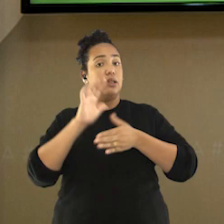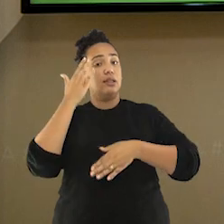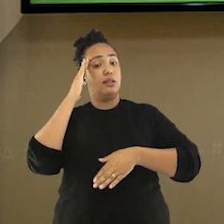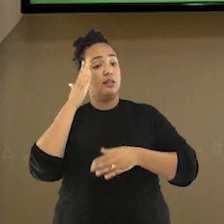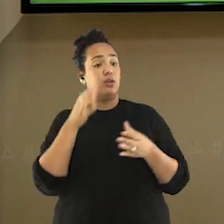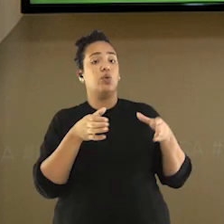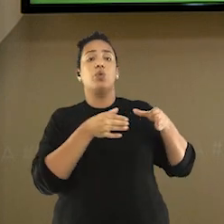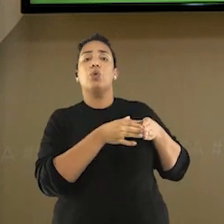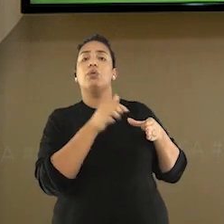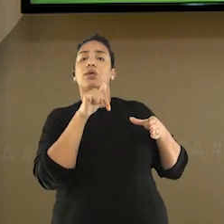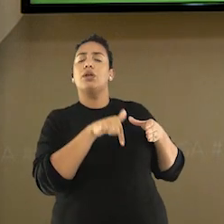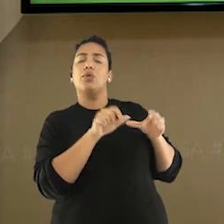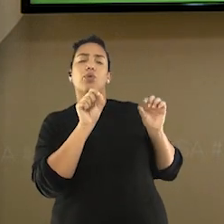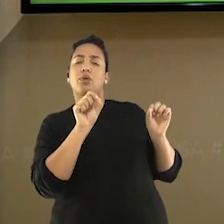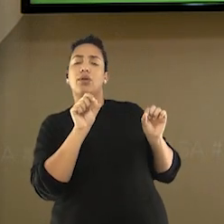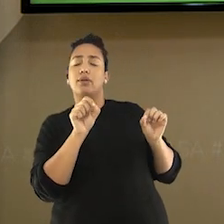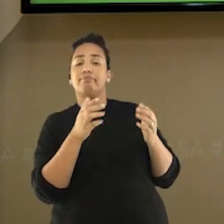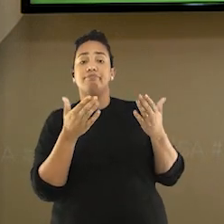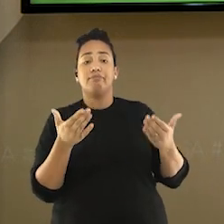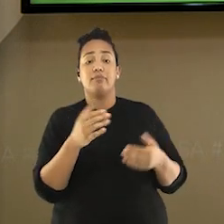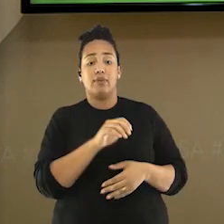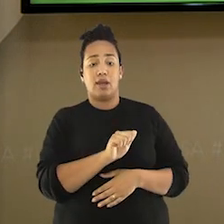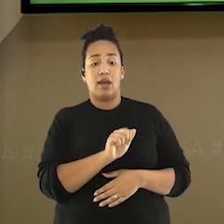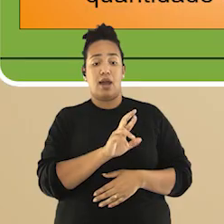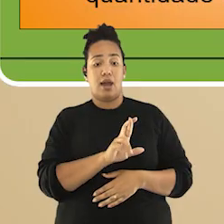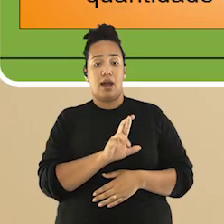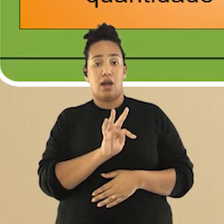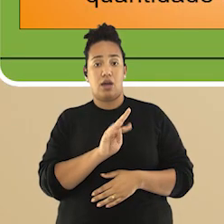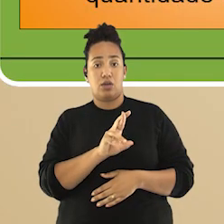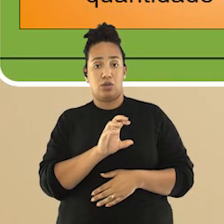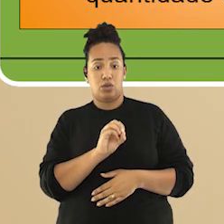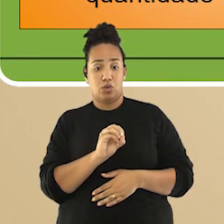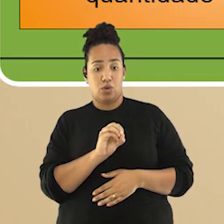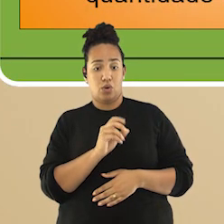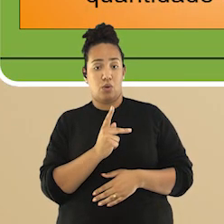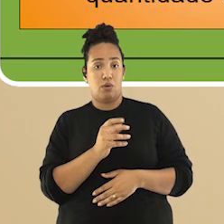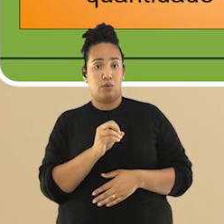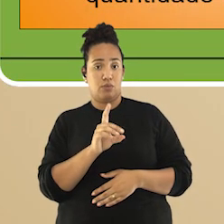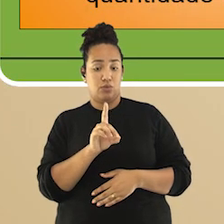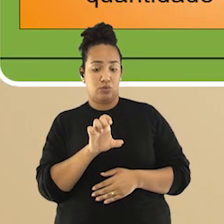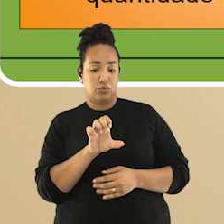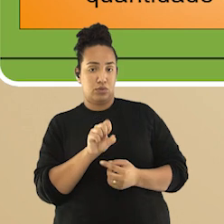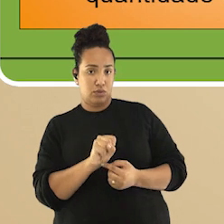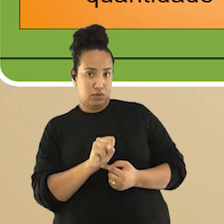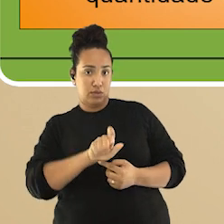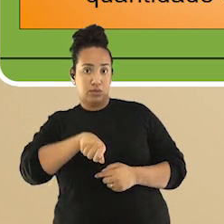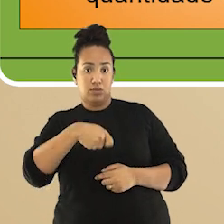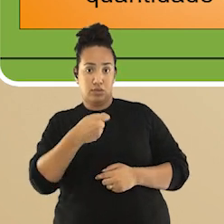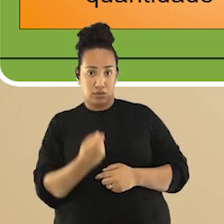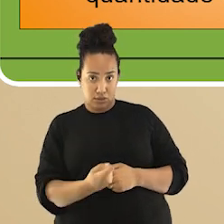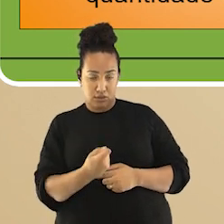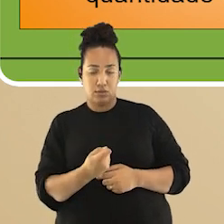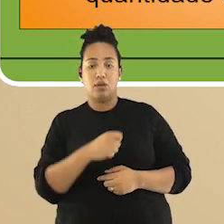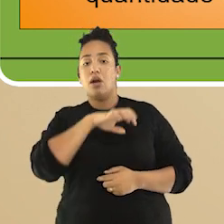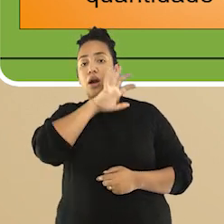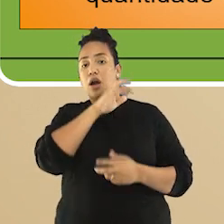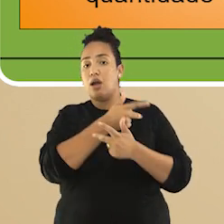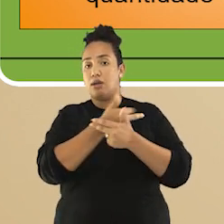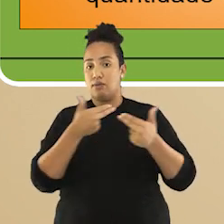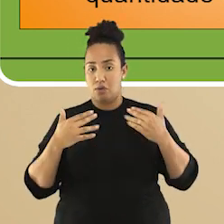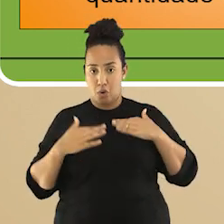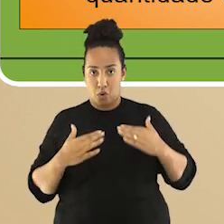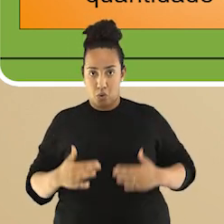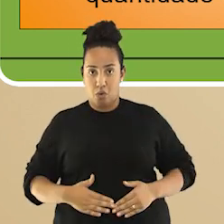sobre esse grupo. O que seria um artrópode? Os artrópodes são um grupo de seres vivos do reino animal. E dentre os